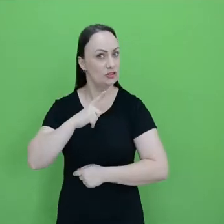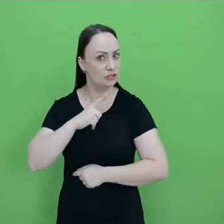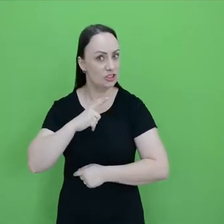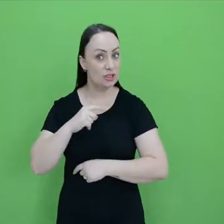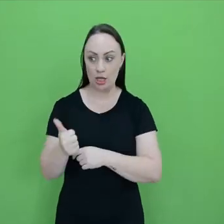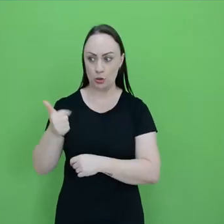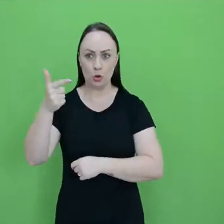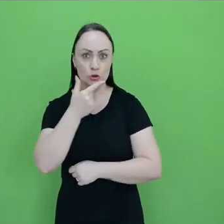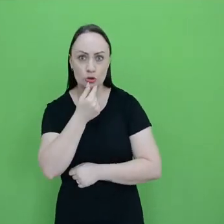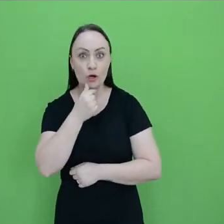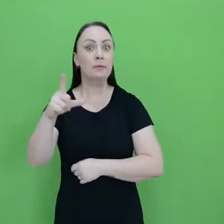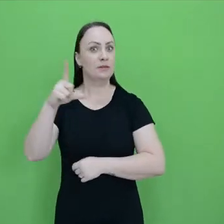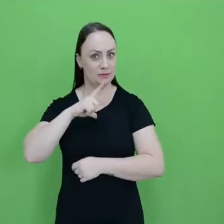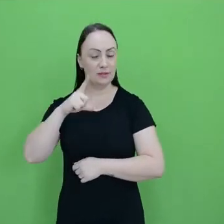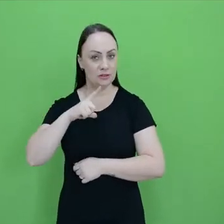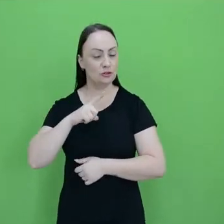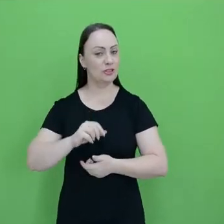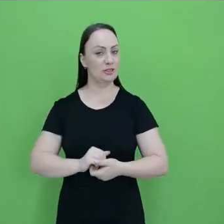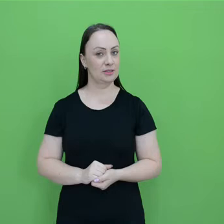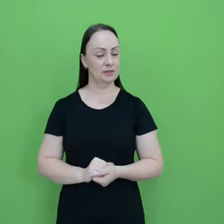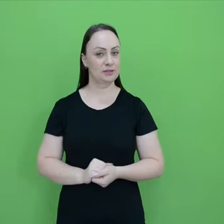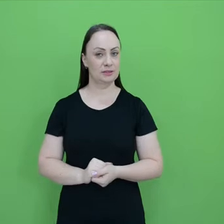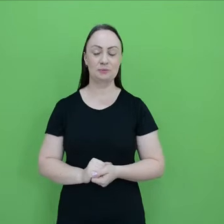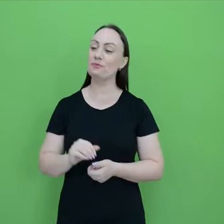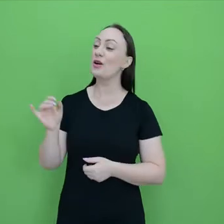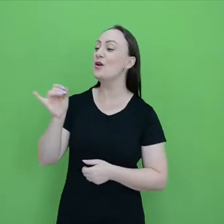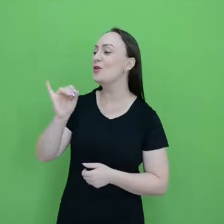a fogueira e os 12 rapazes.